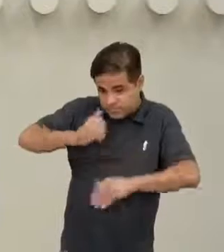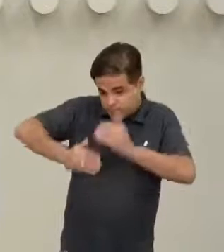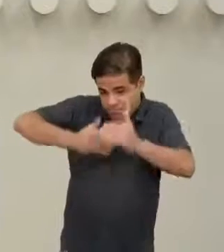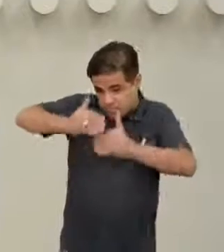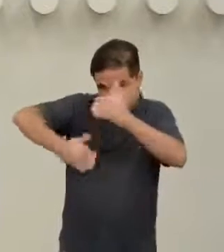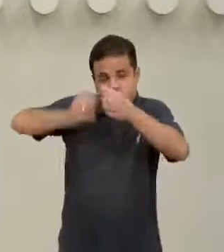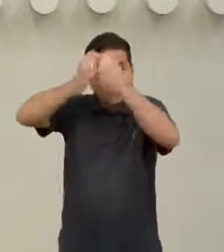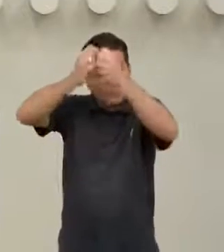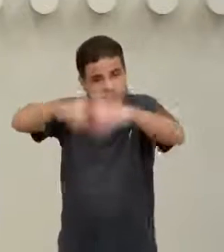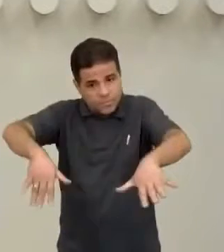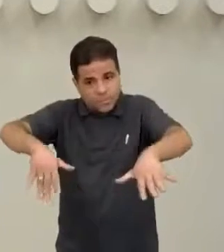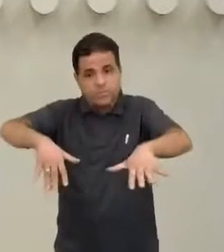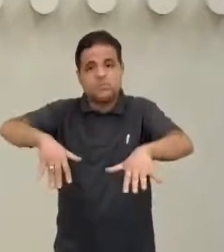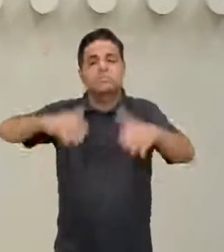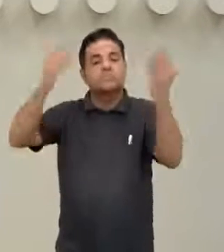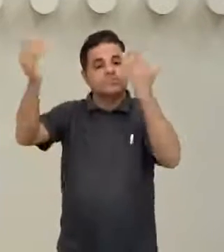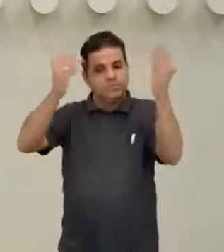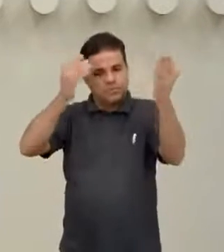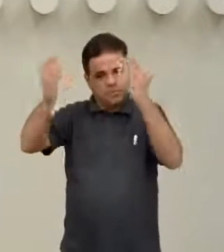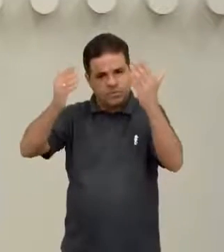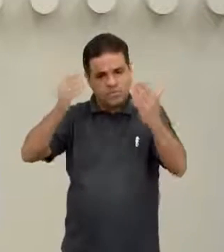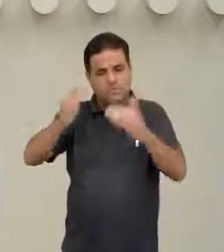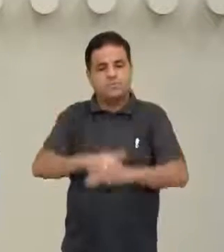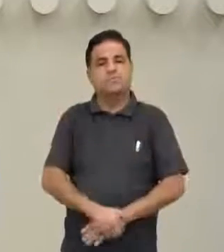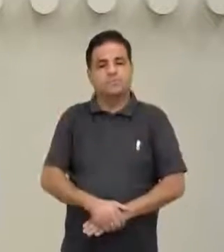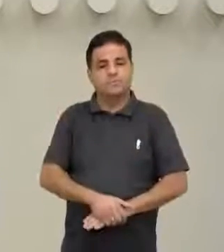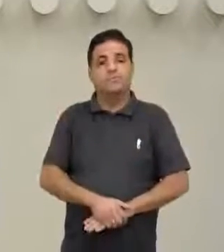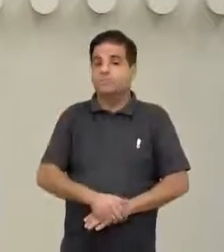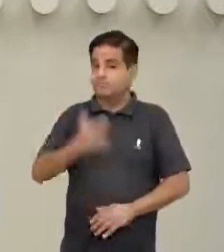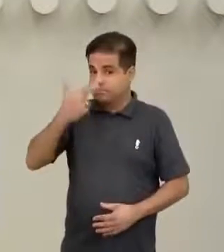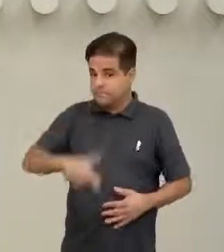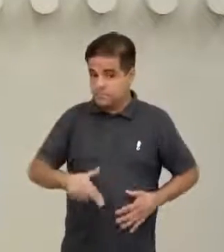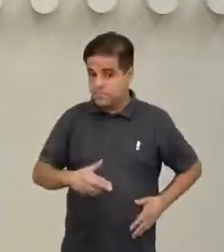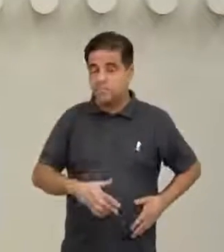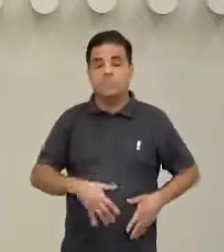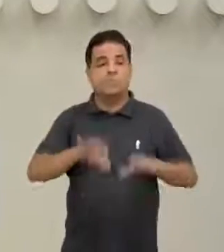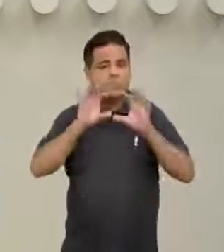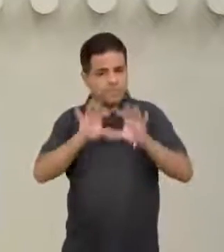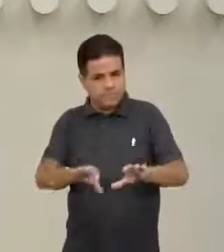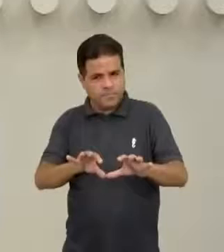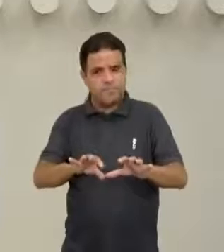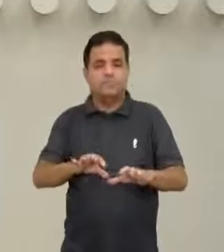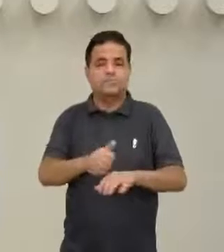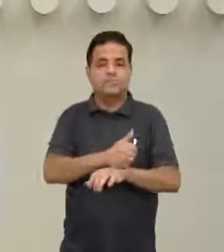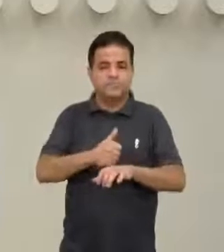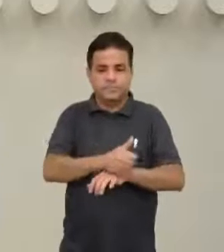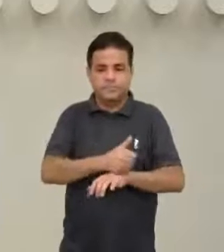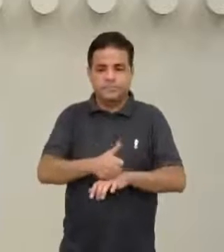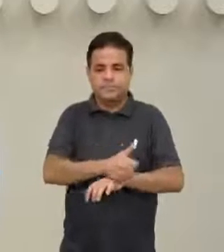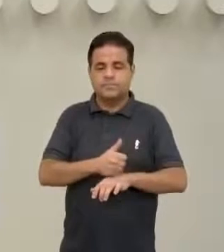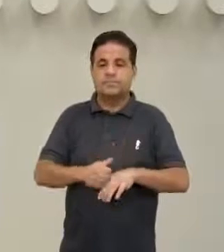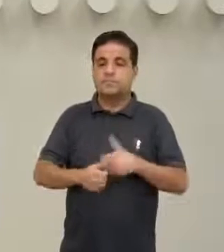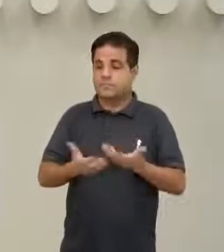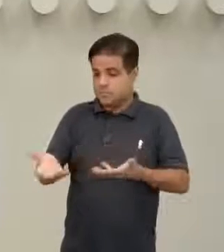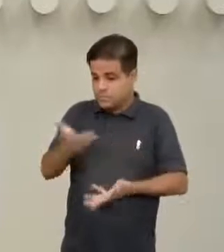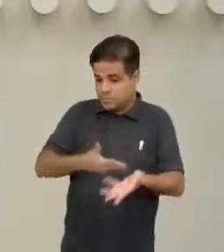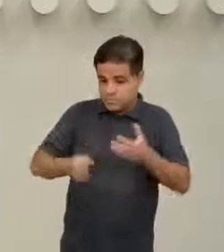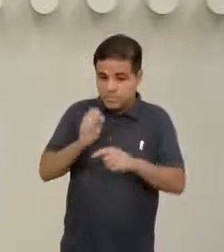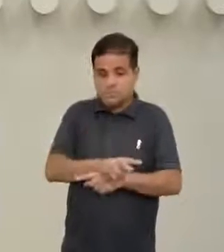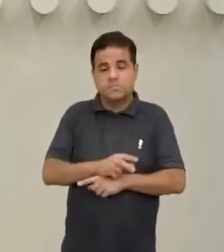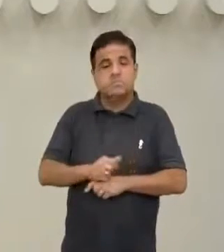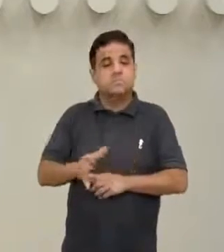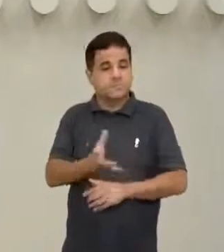Consequência, prejuízo psicofisiológico. De novo, repito. Causa, profissionalizar a criança, querer que ela seja